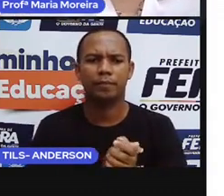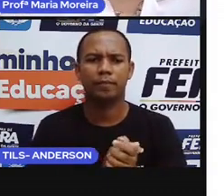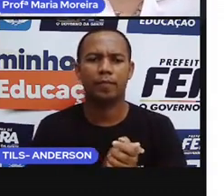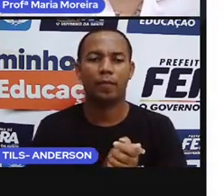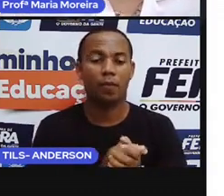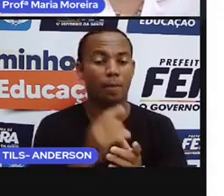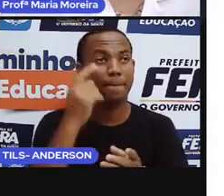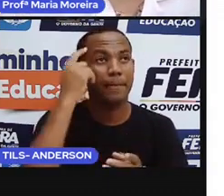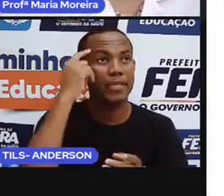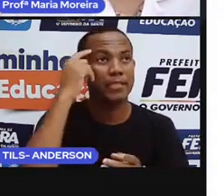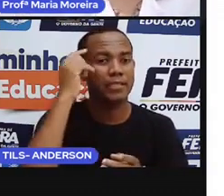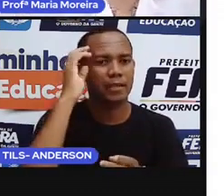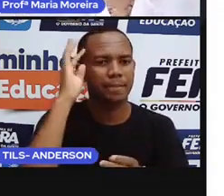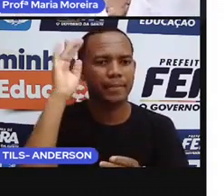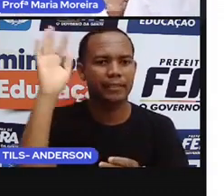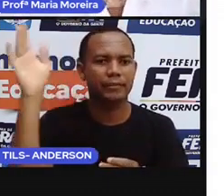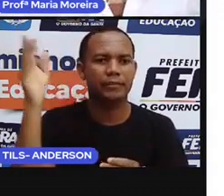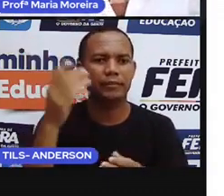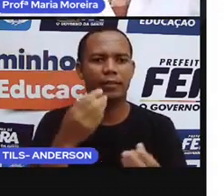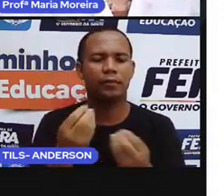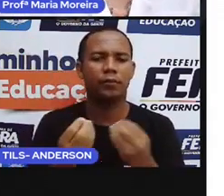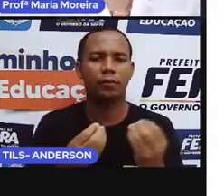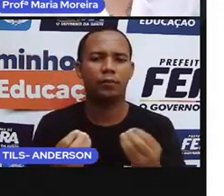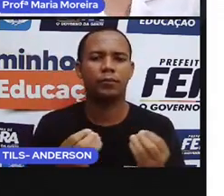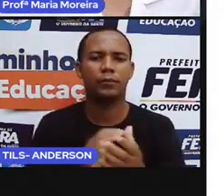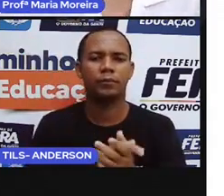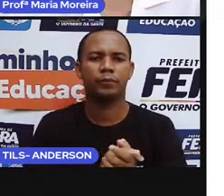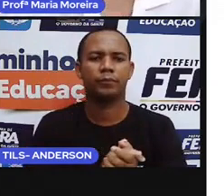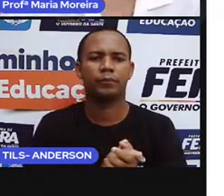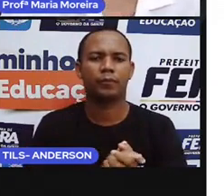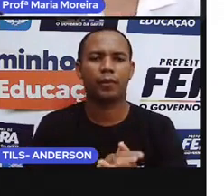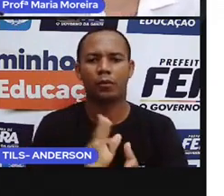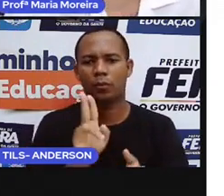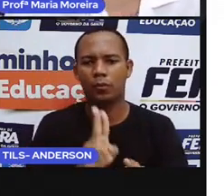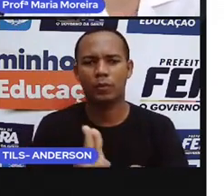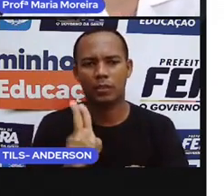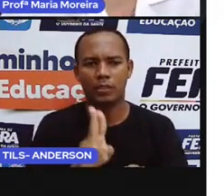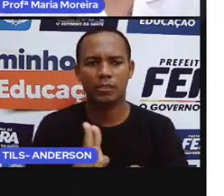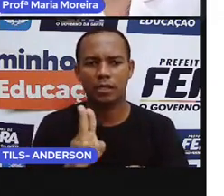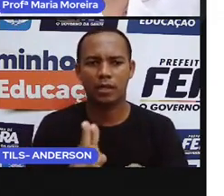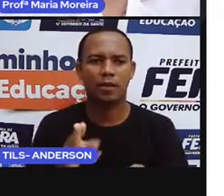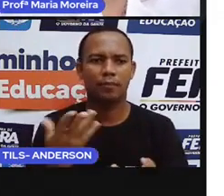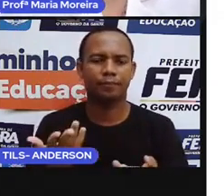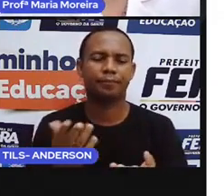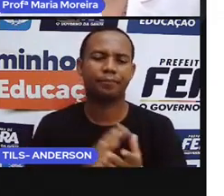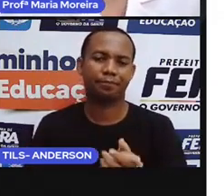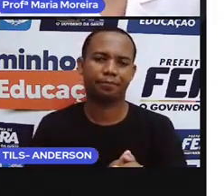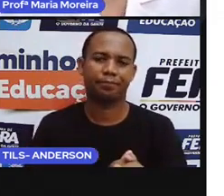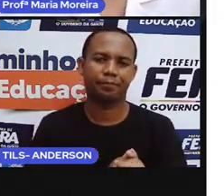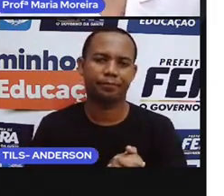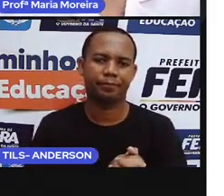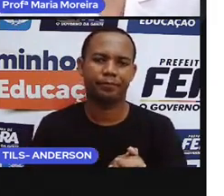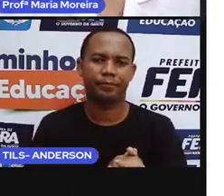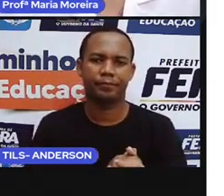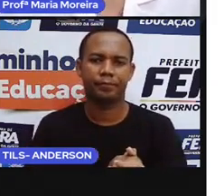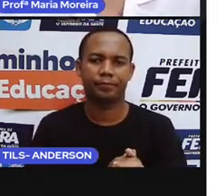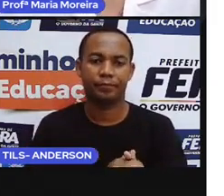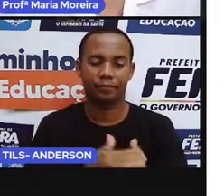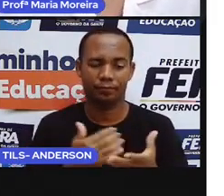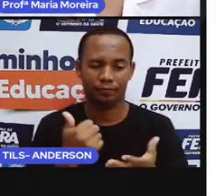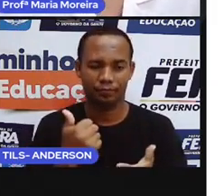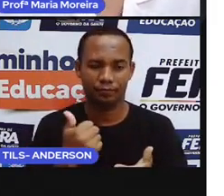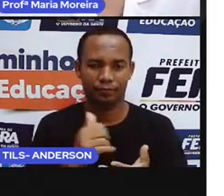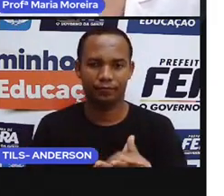Da imaginação de vocês, que a prova sempre pede que vocês utilizem nesse período que a gente não consegue se encontrar pessoalmente.